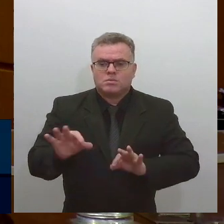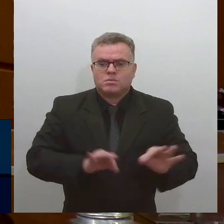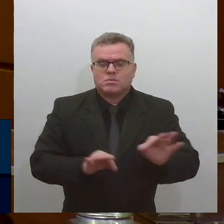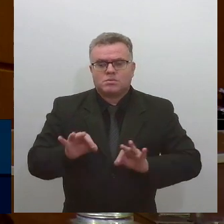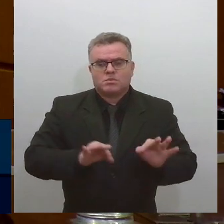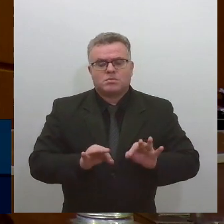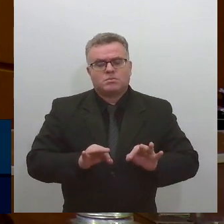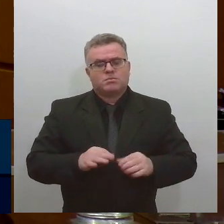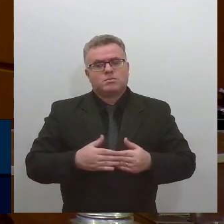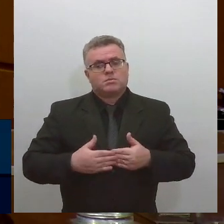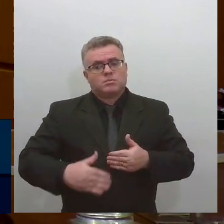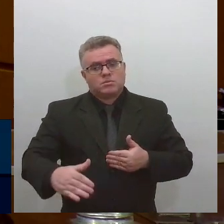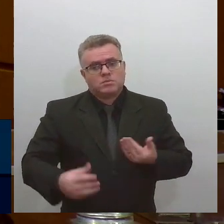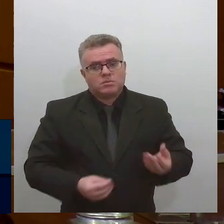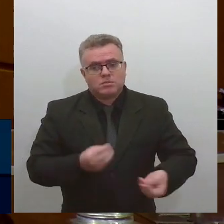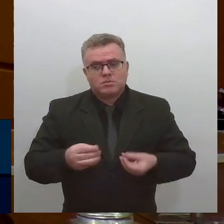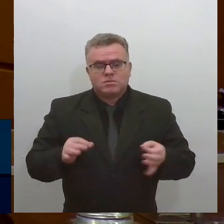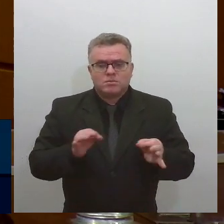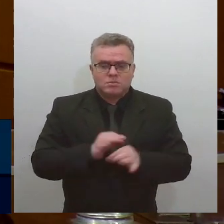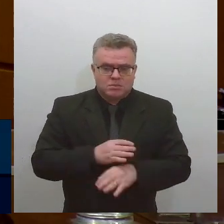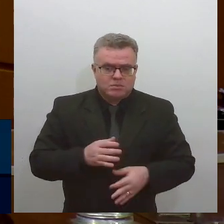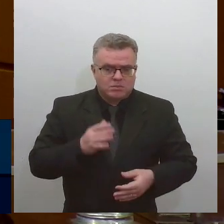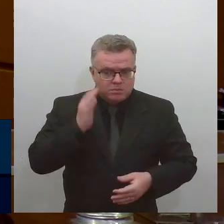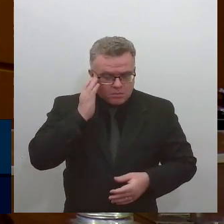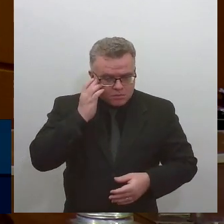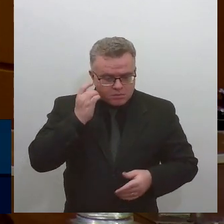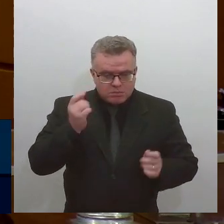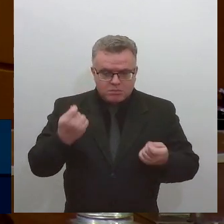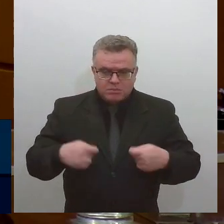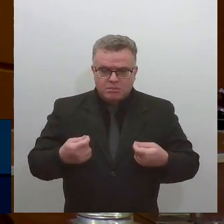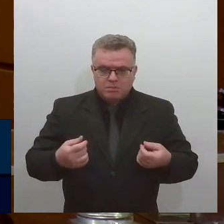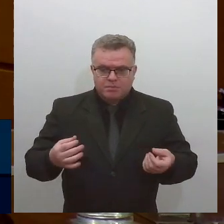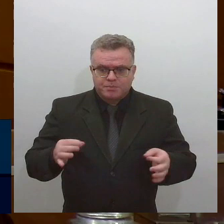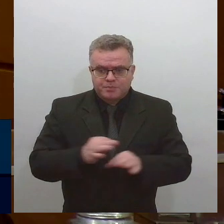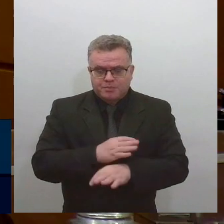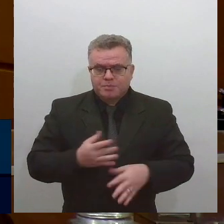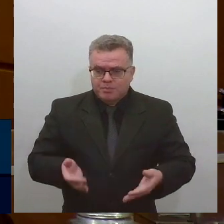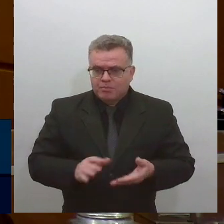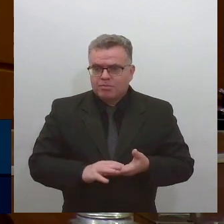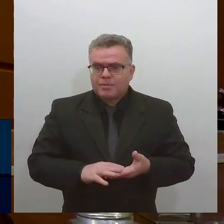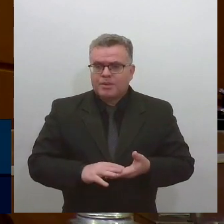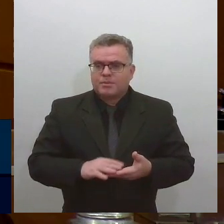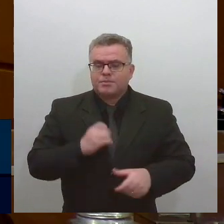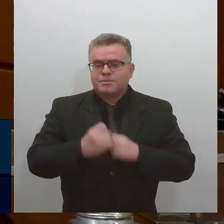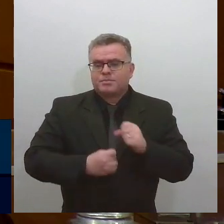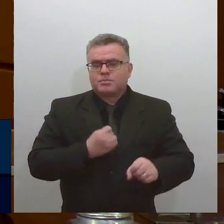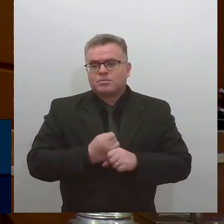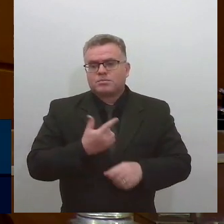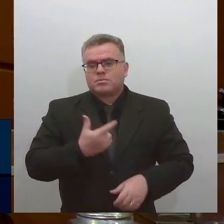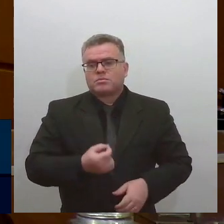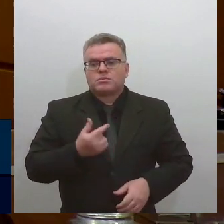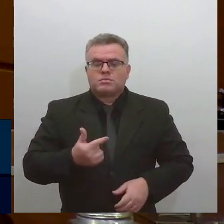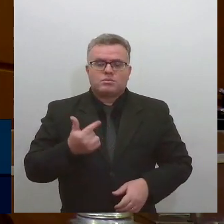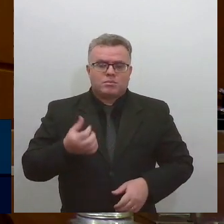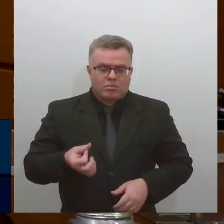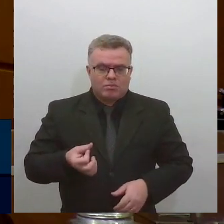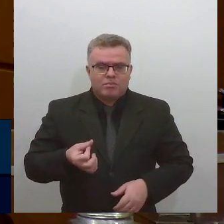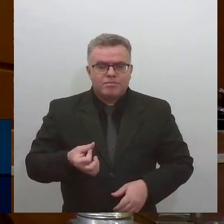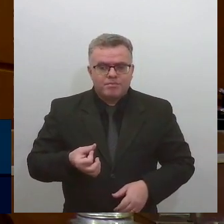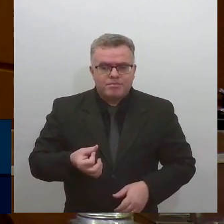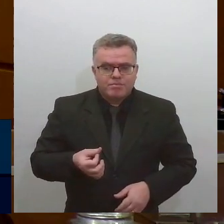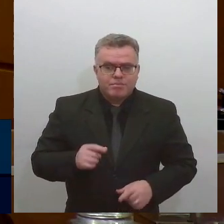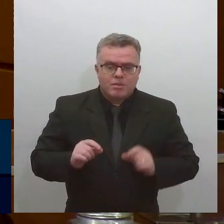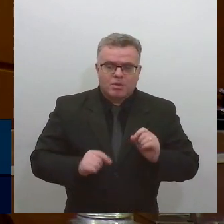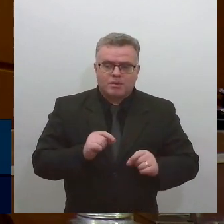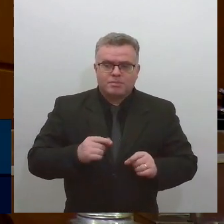estar concluída ao longo do ano de 2026 até o final de 26 essa é uma intervenção que deverá estar